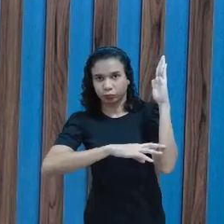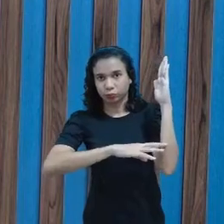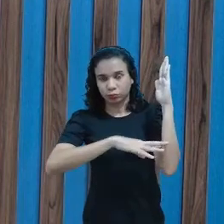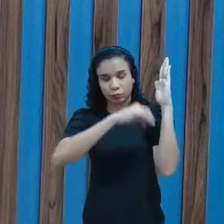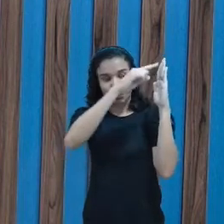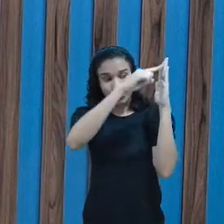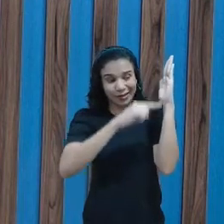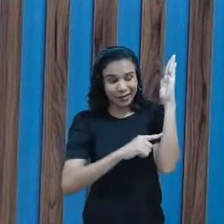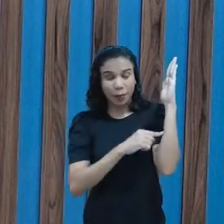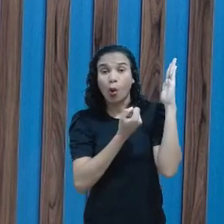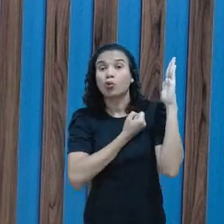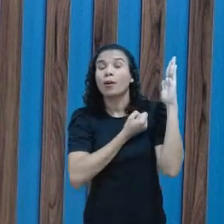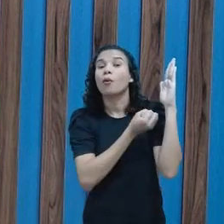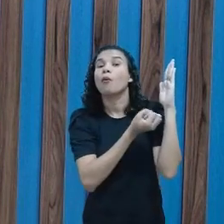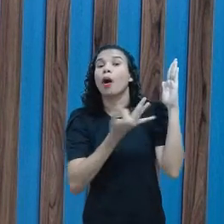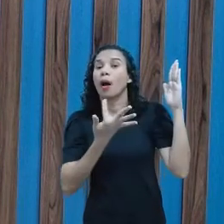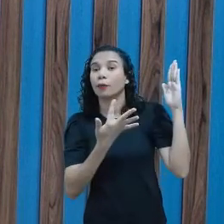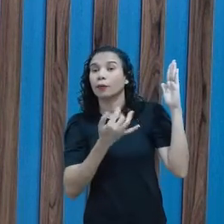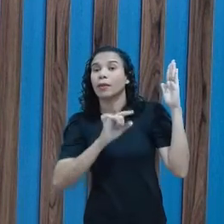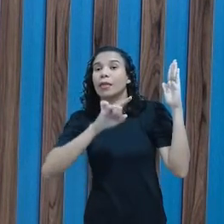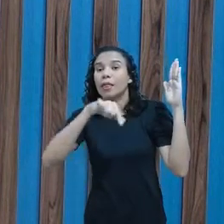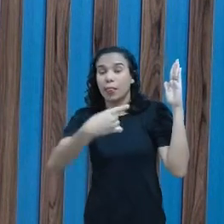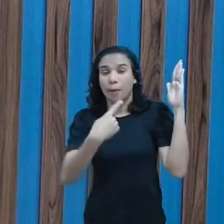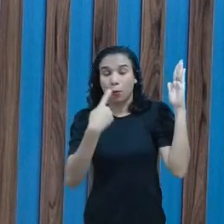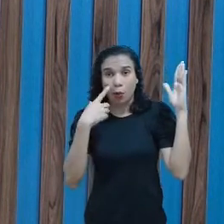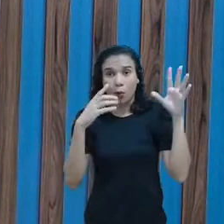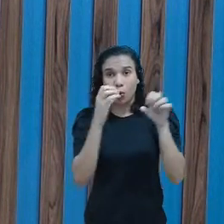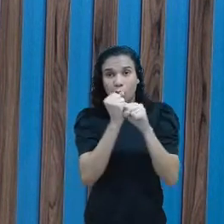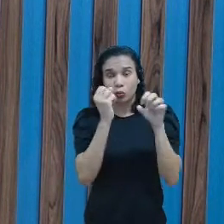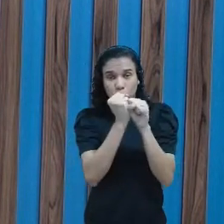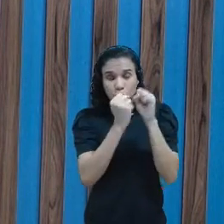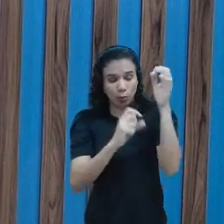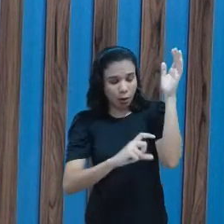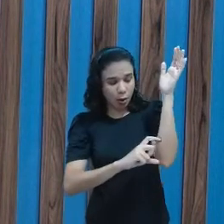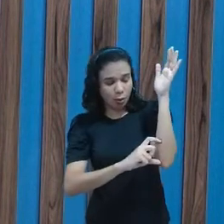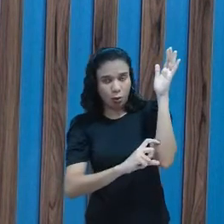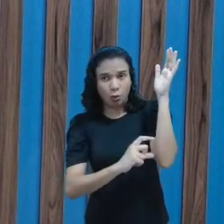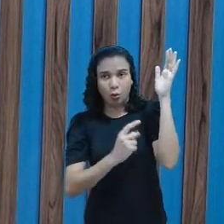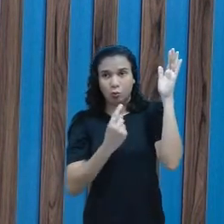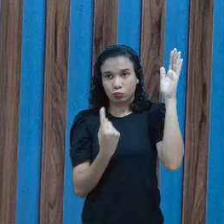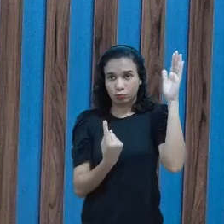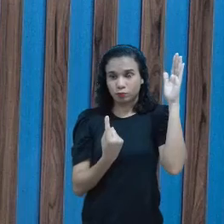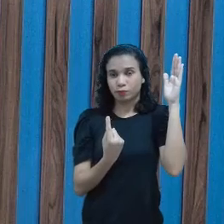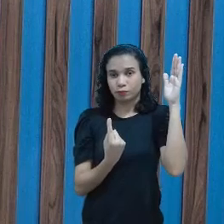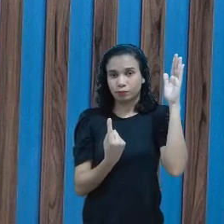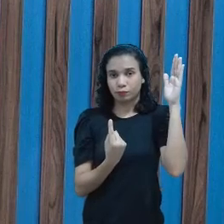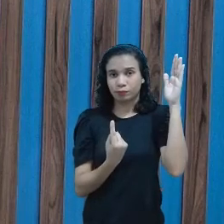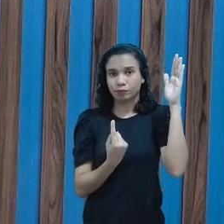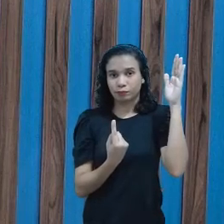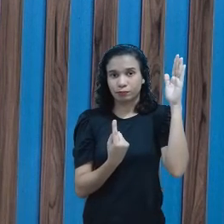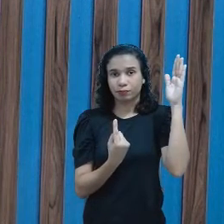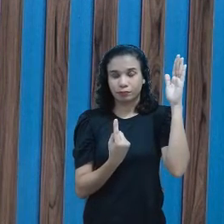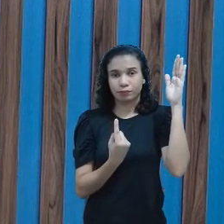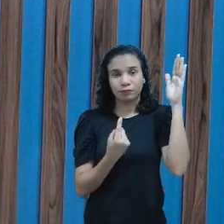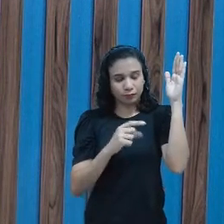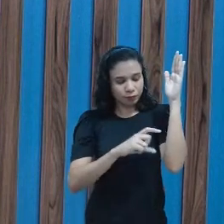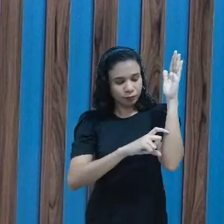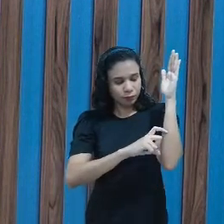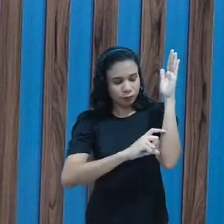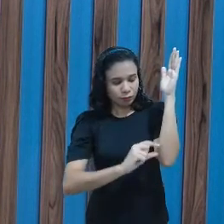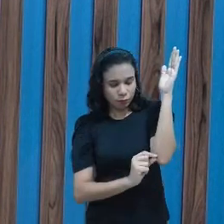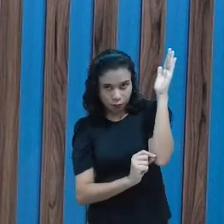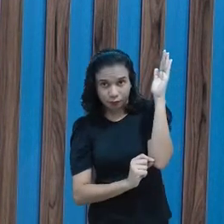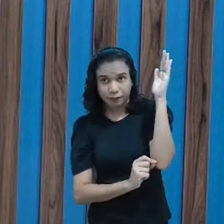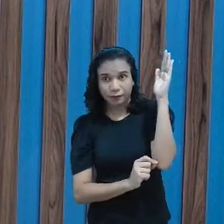bom? Depois que eu fizer isso, eu vou somar com 1 metro, que é a distância da altura aqui, ó, daqui para cá é 1 metro, que é da escada